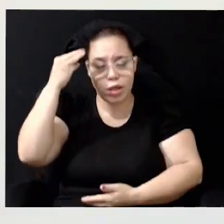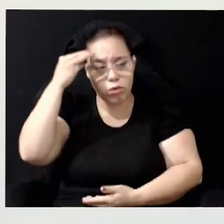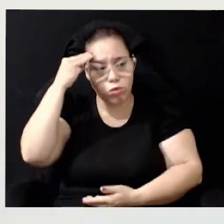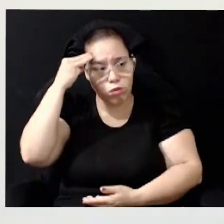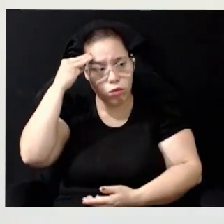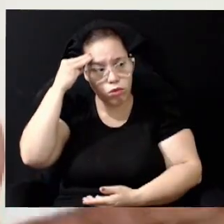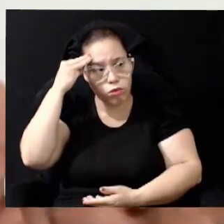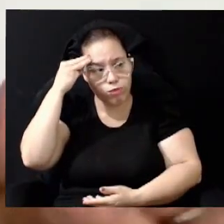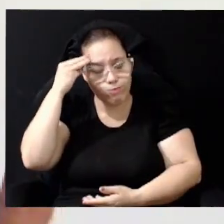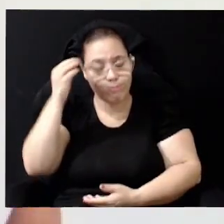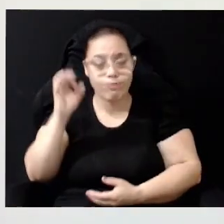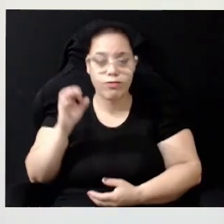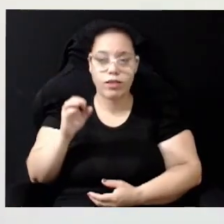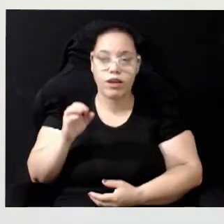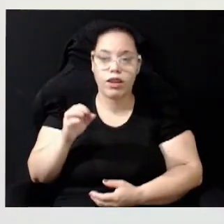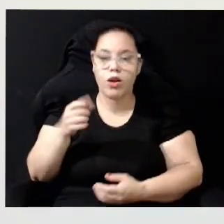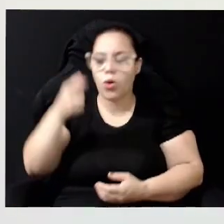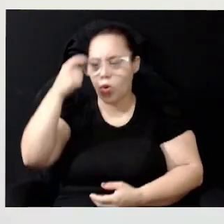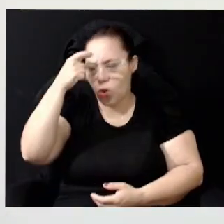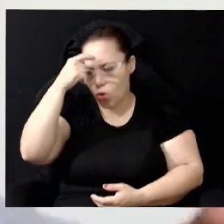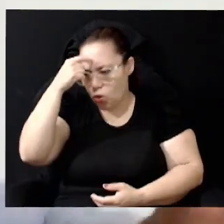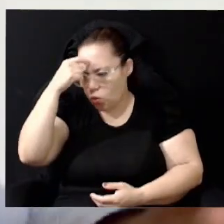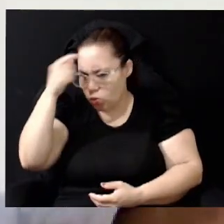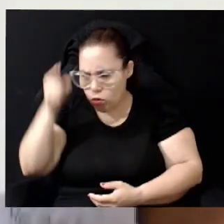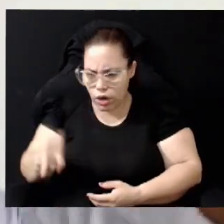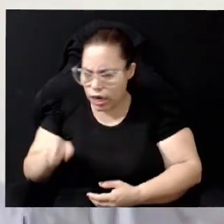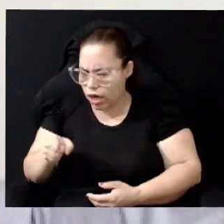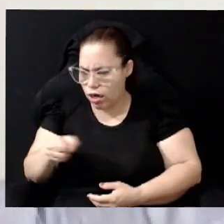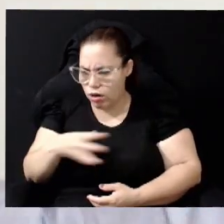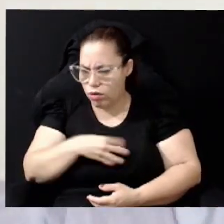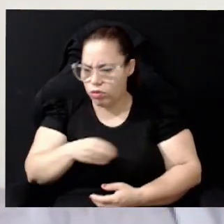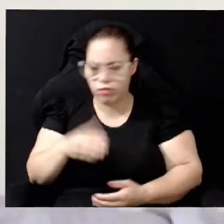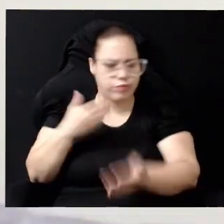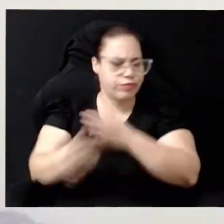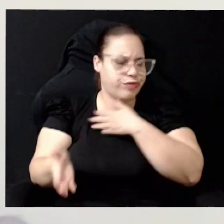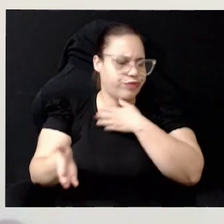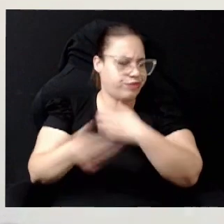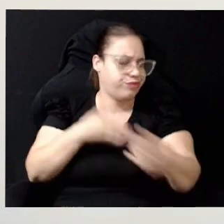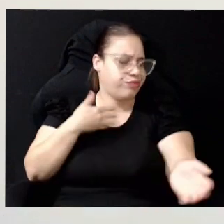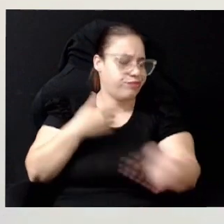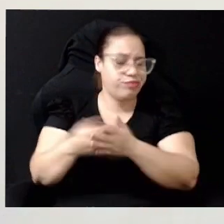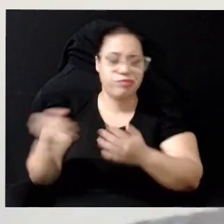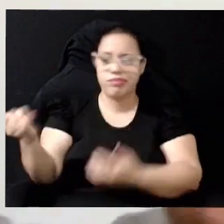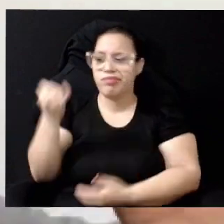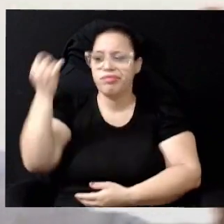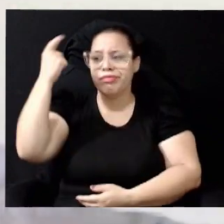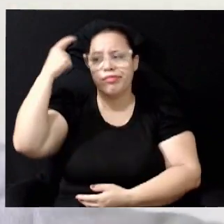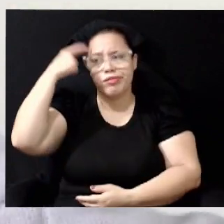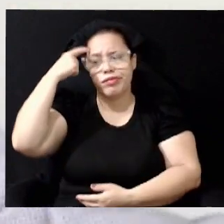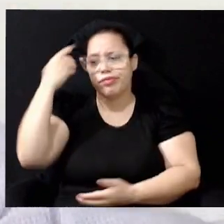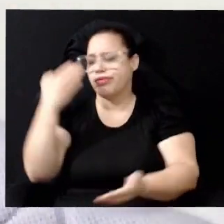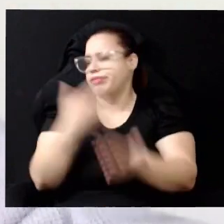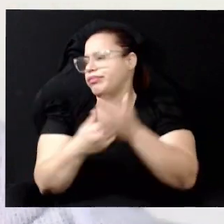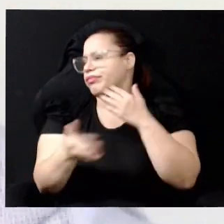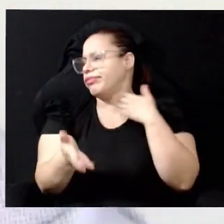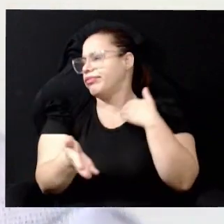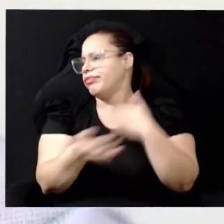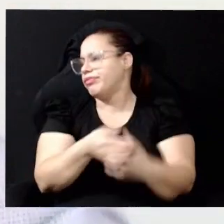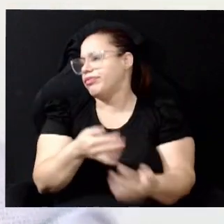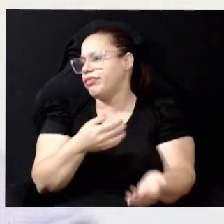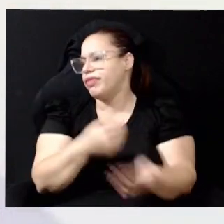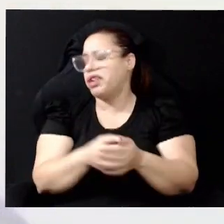faz parte, eu vou me concentrar totalmente nele, não importa o que as pessoas estão pensando, não importa se as pessoas